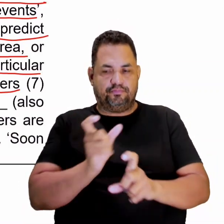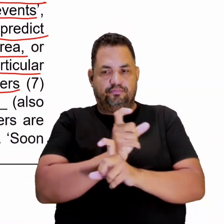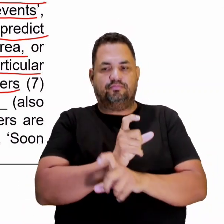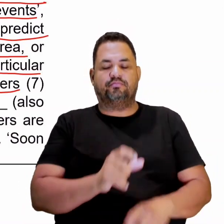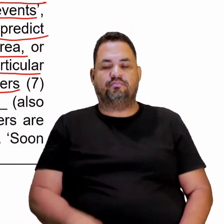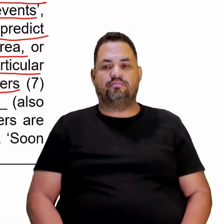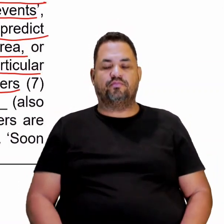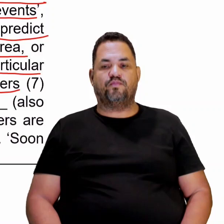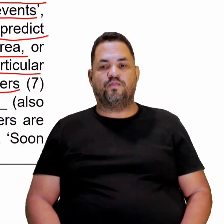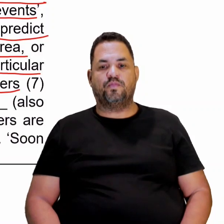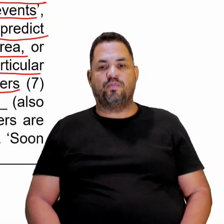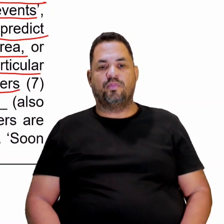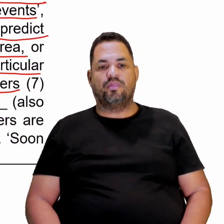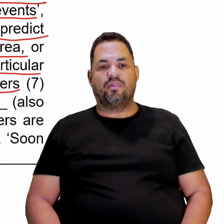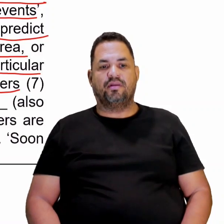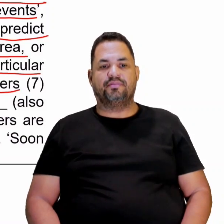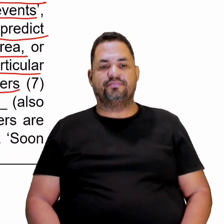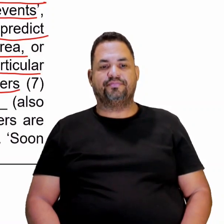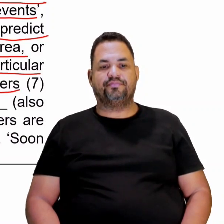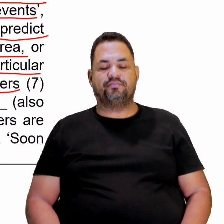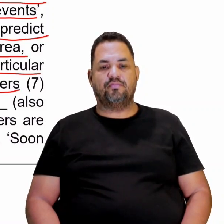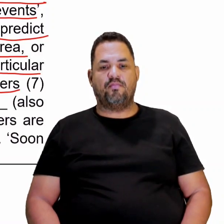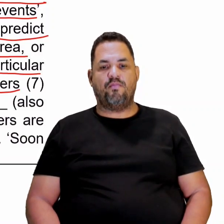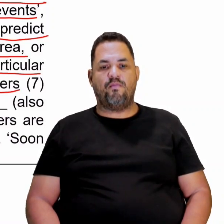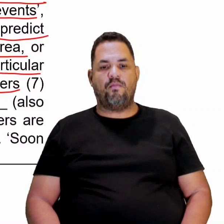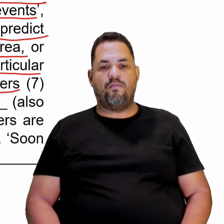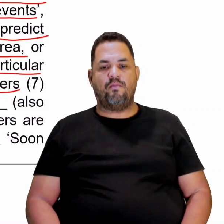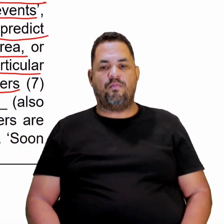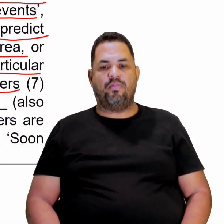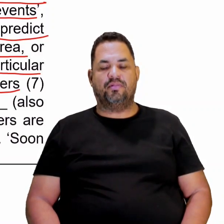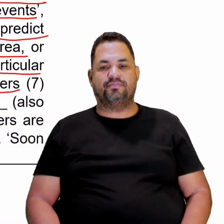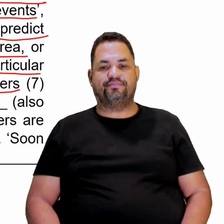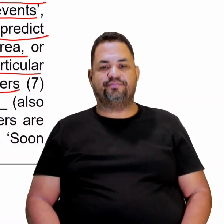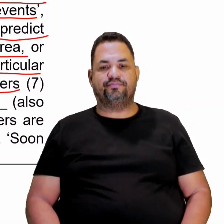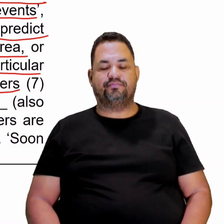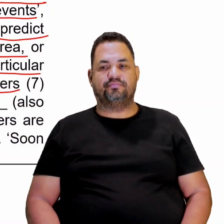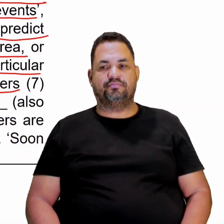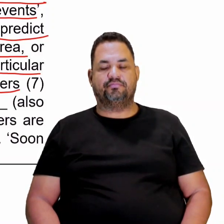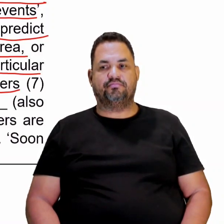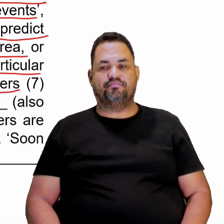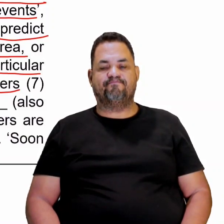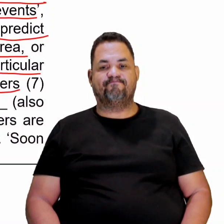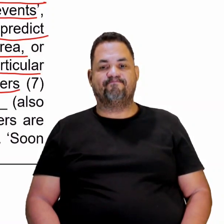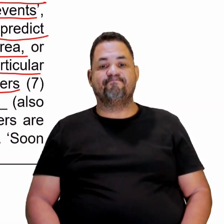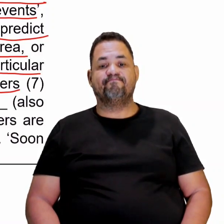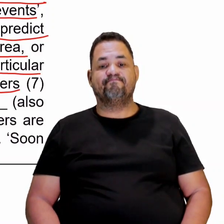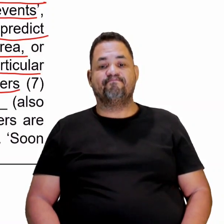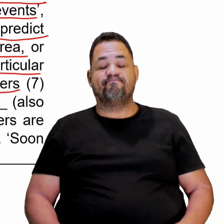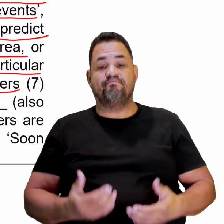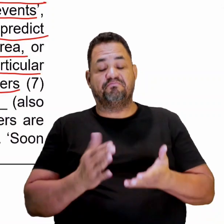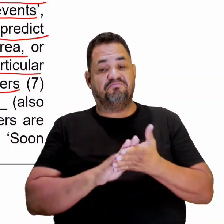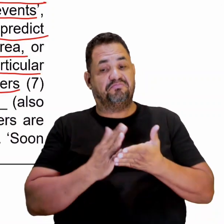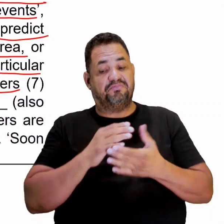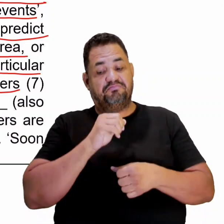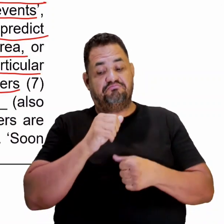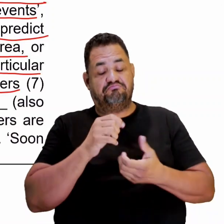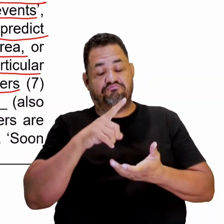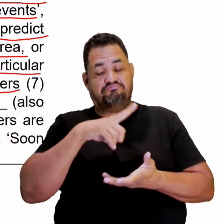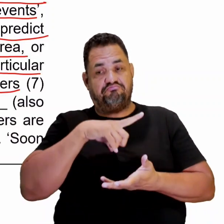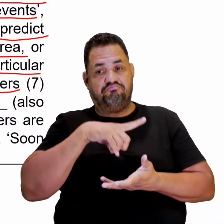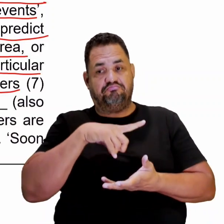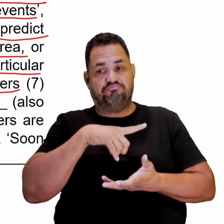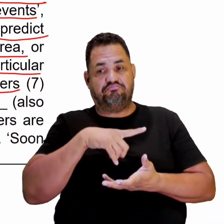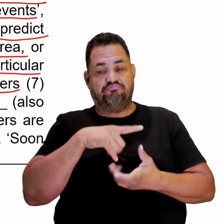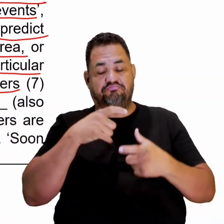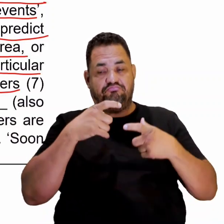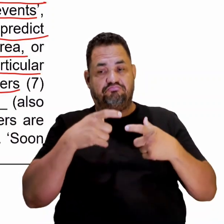replace, então vai ficar will replace teachers, ou seja, vão ficar no lugar, ficarão no